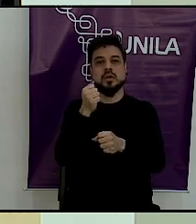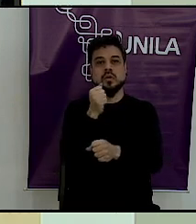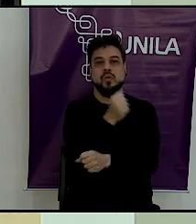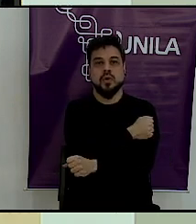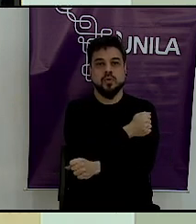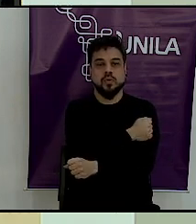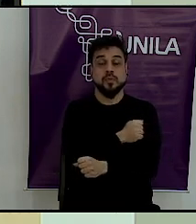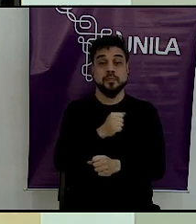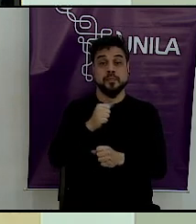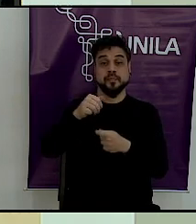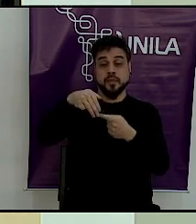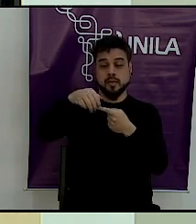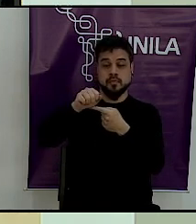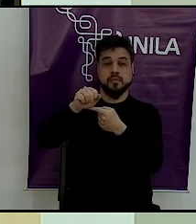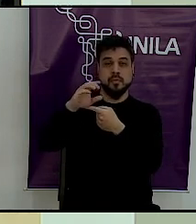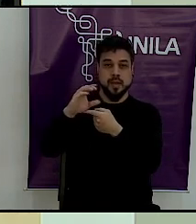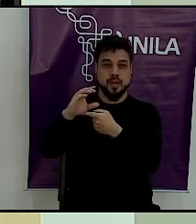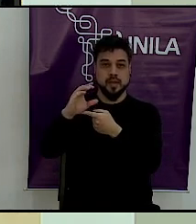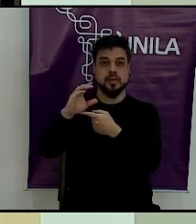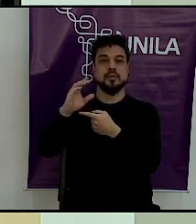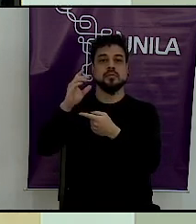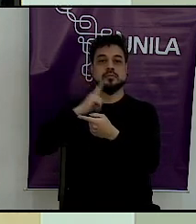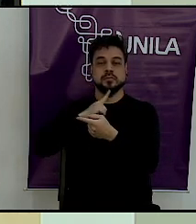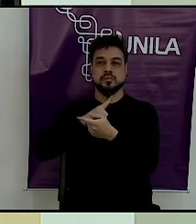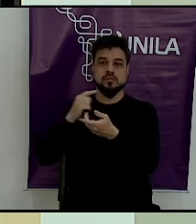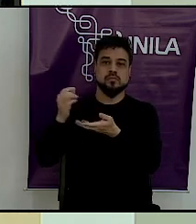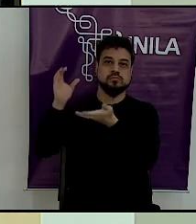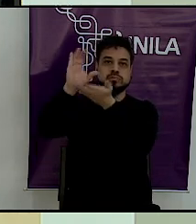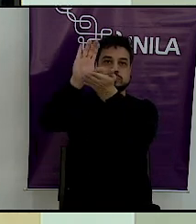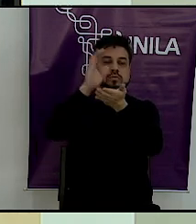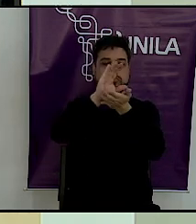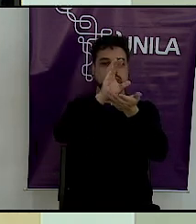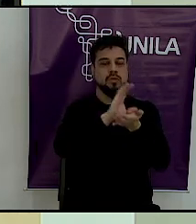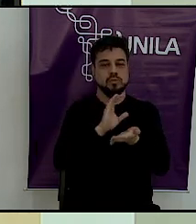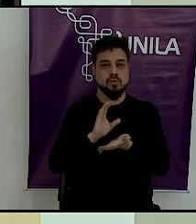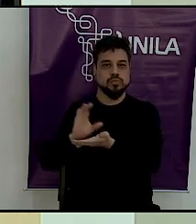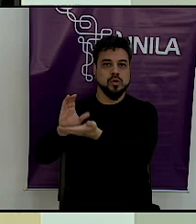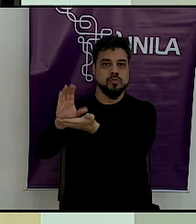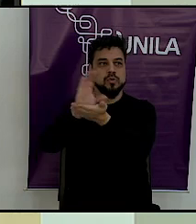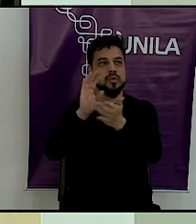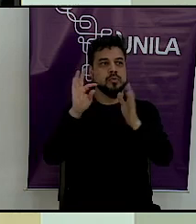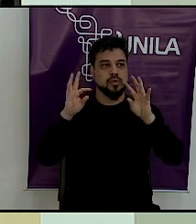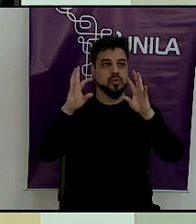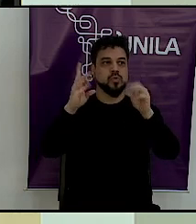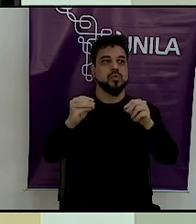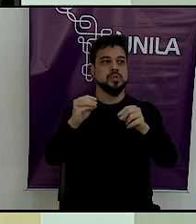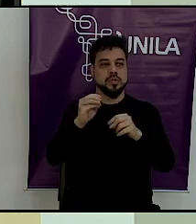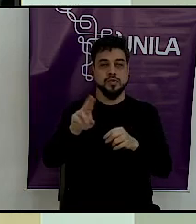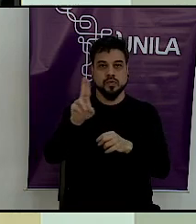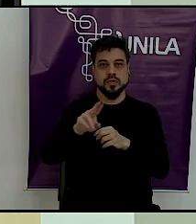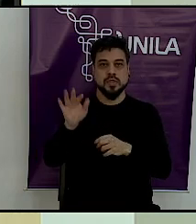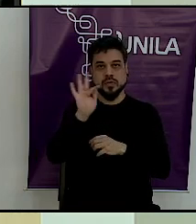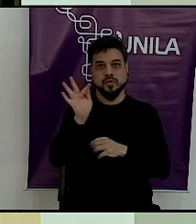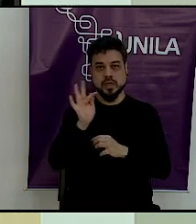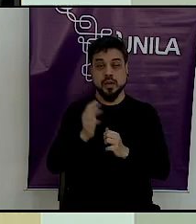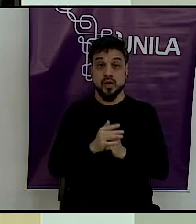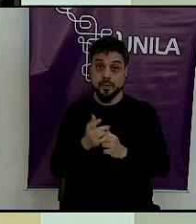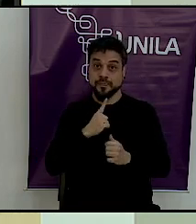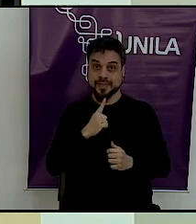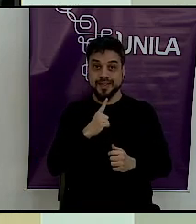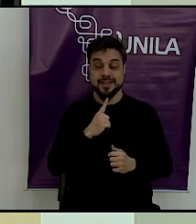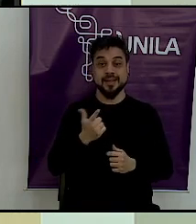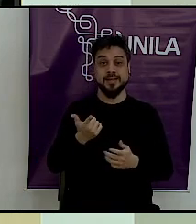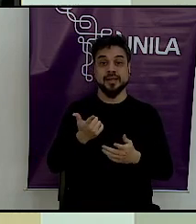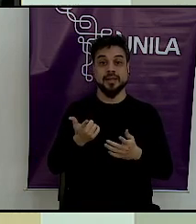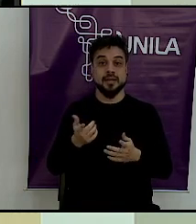seu referencial orçamentário para as federais e, a partir desses referenciais, aplica essas matrizes de